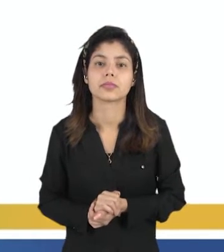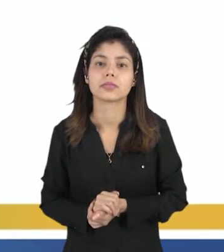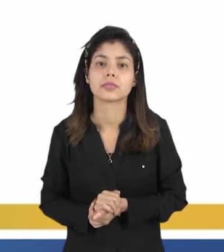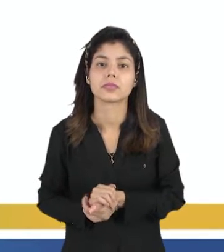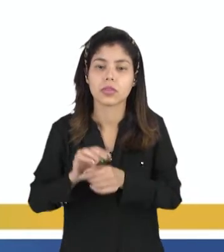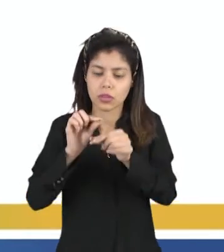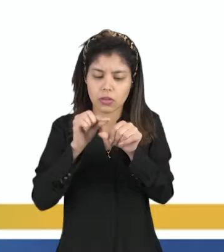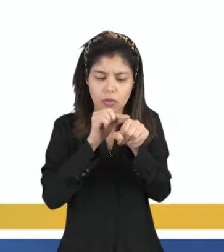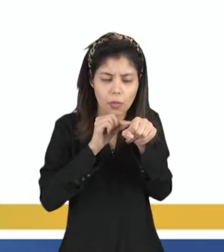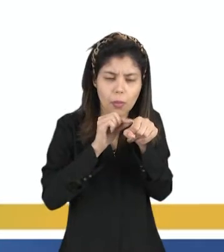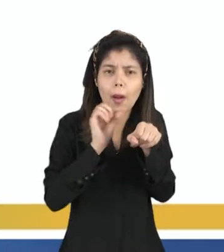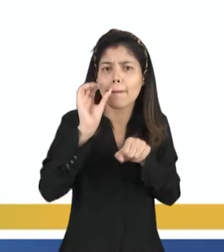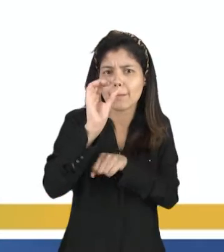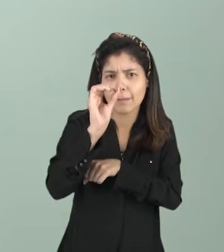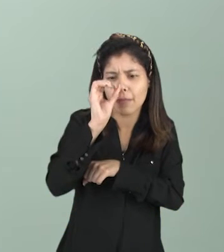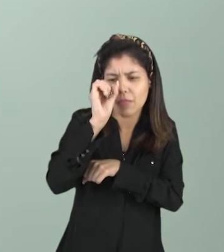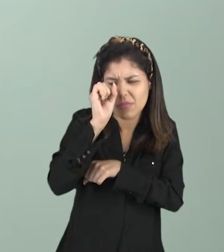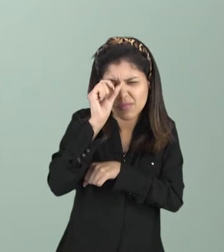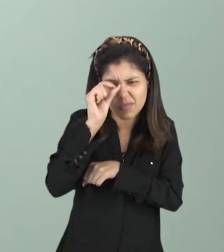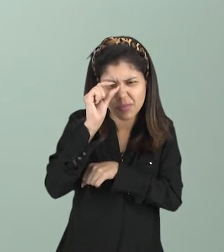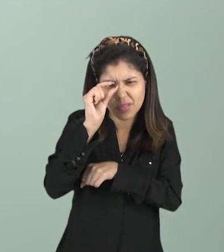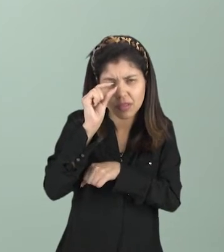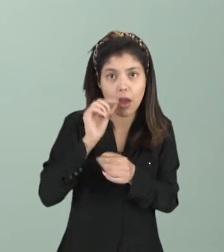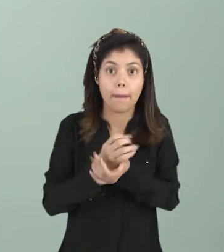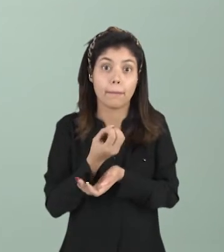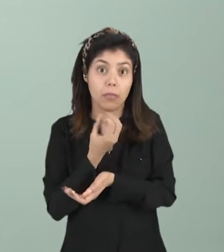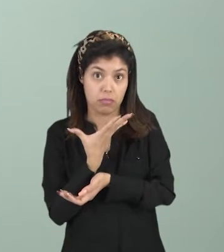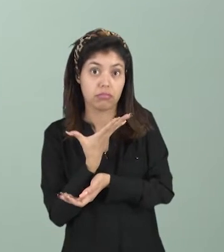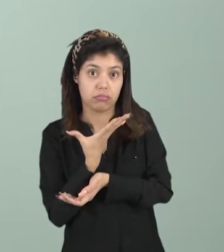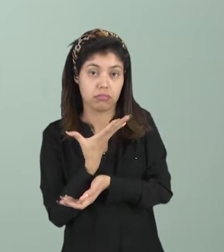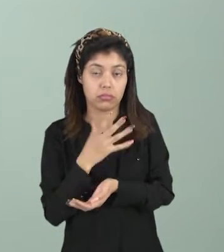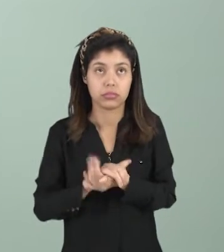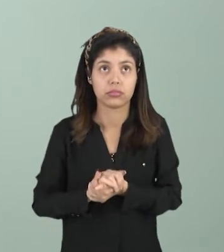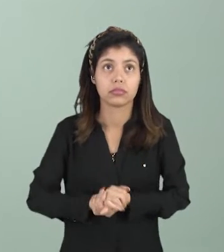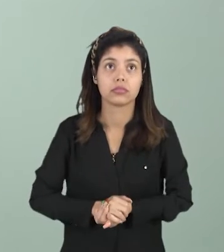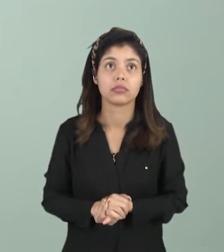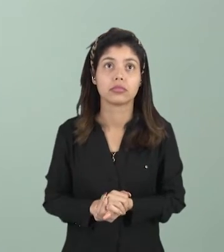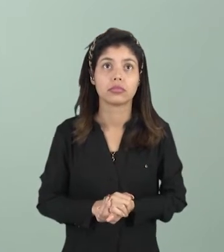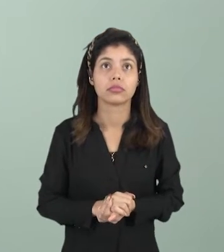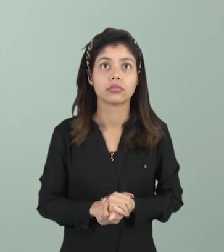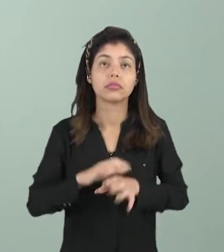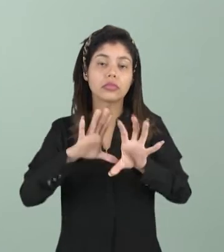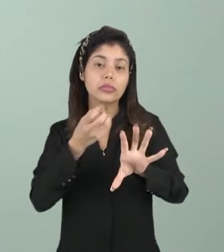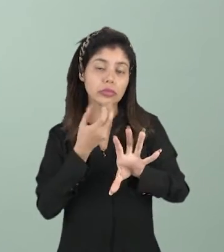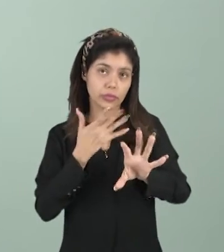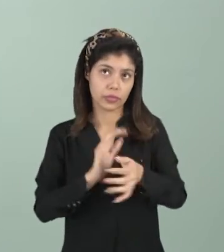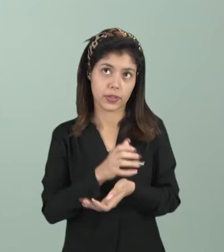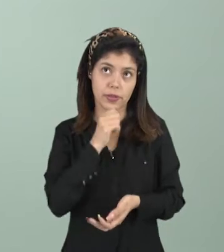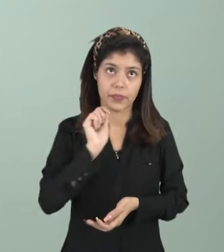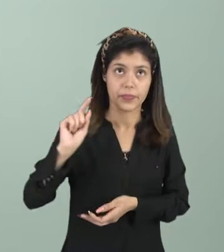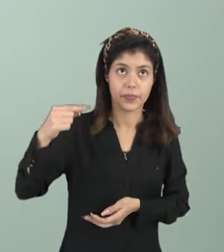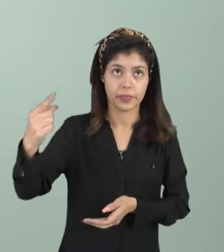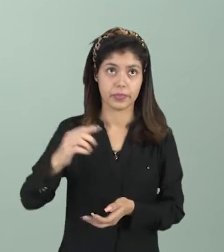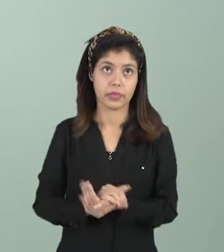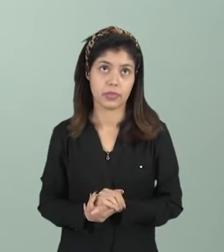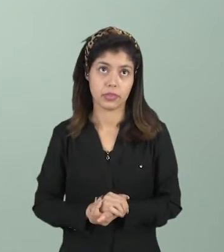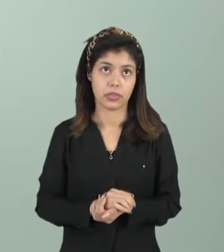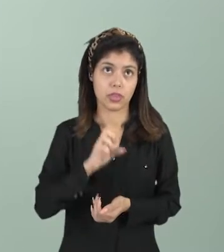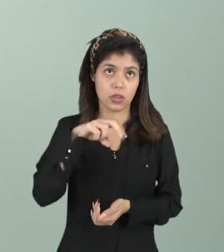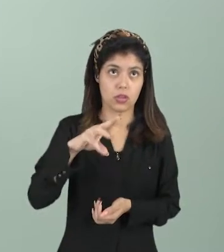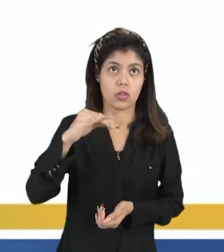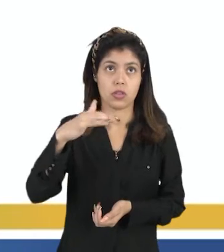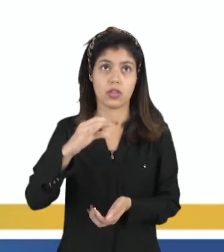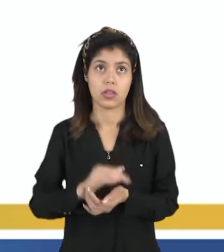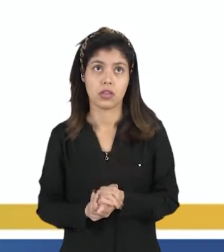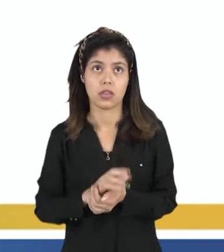nódulos dentro do nariz, nódulos benignos dentro do nariz. Bom, além disso, essa mucosa